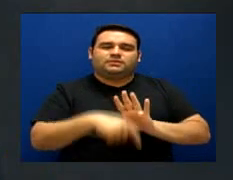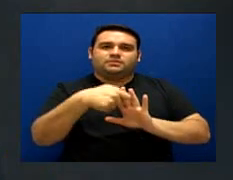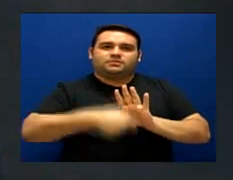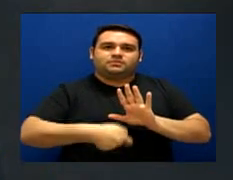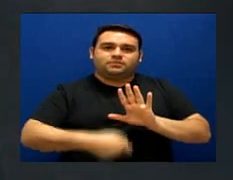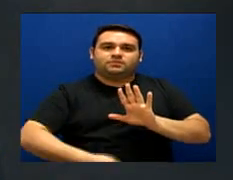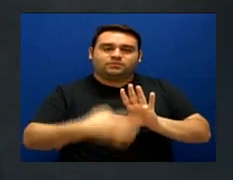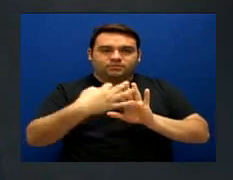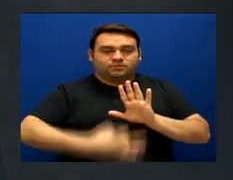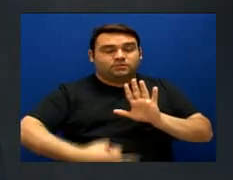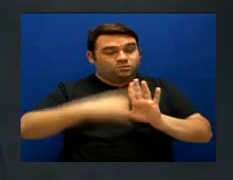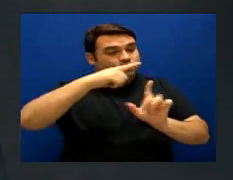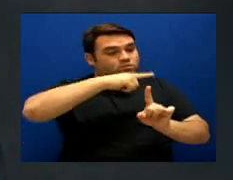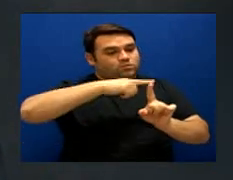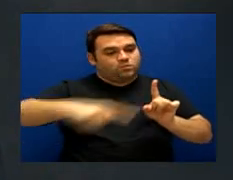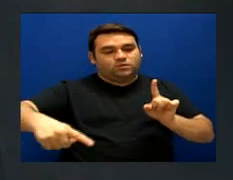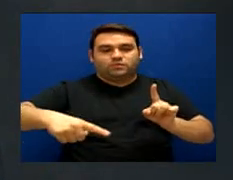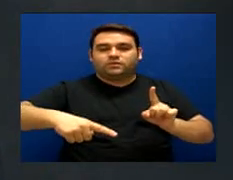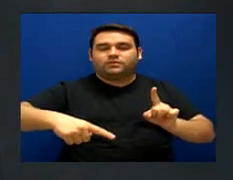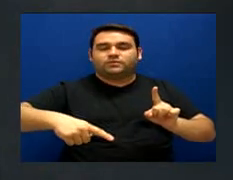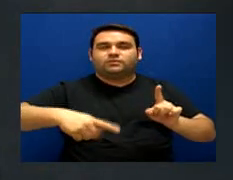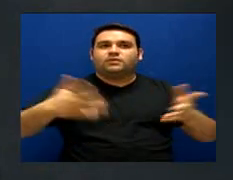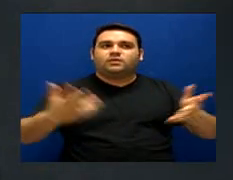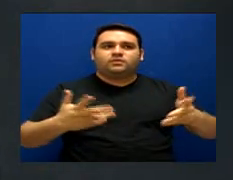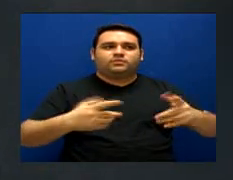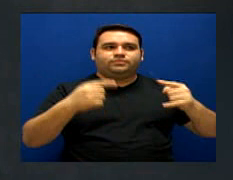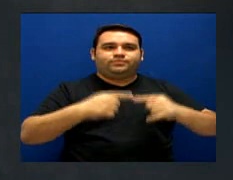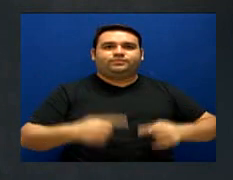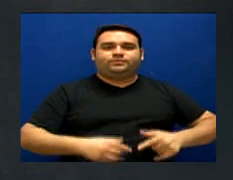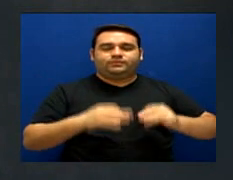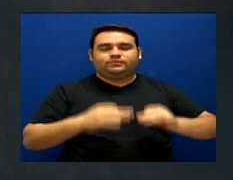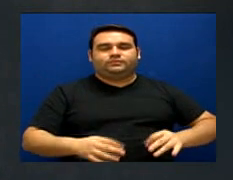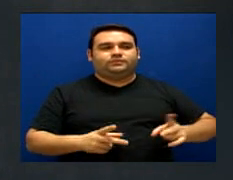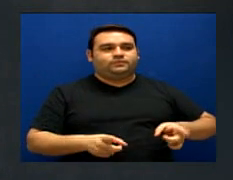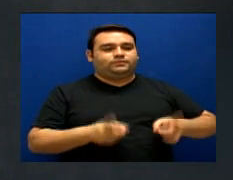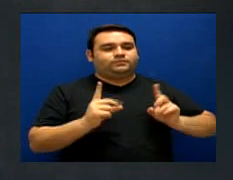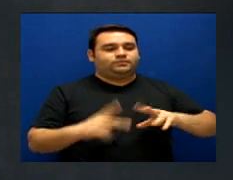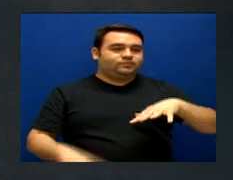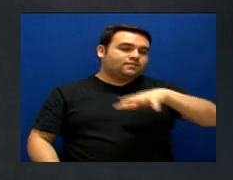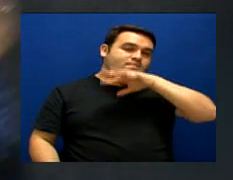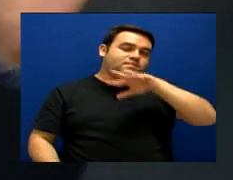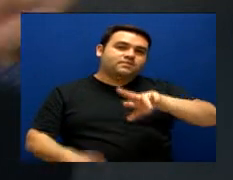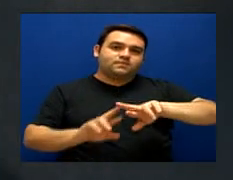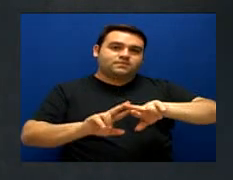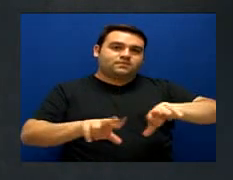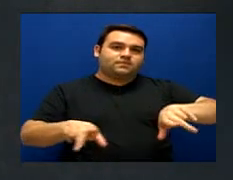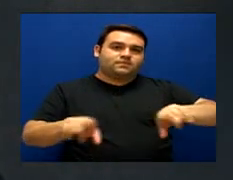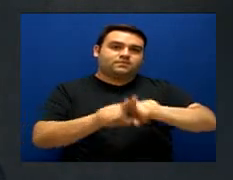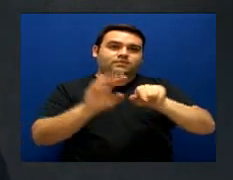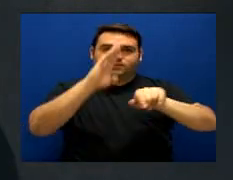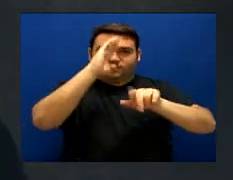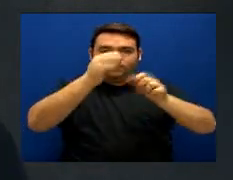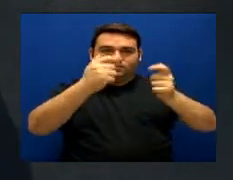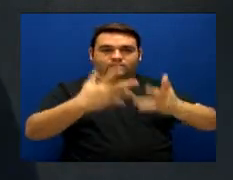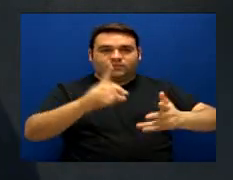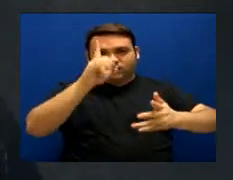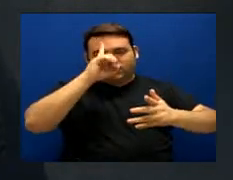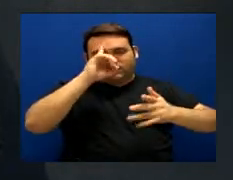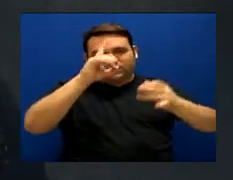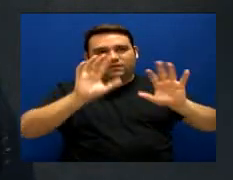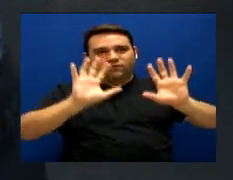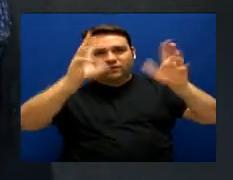realmente proíba e comece a enquadrar essa questão da comercialização de animais, principalmente que é colocado muito nessas